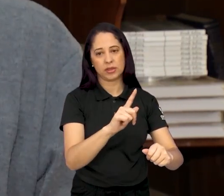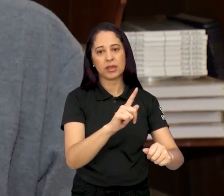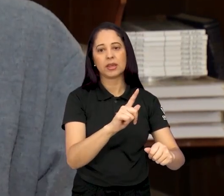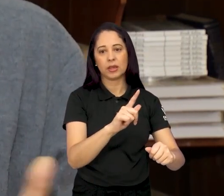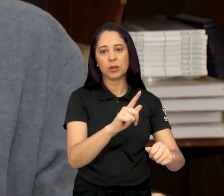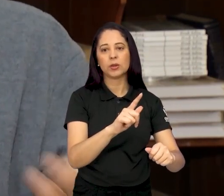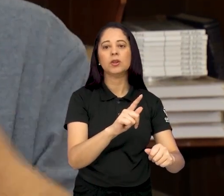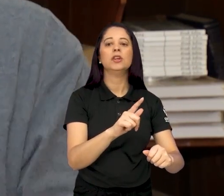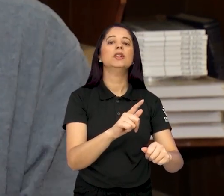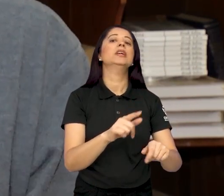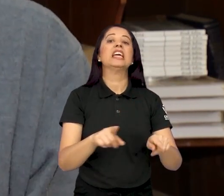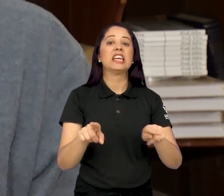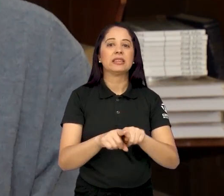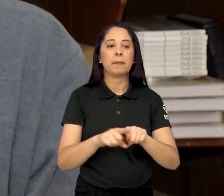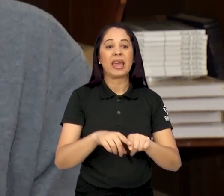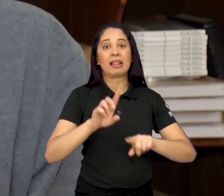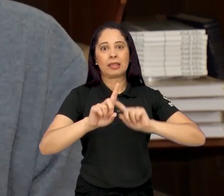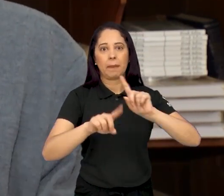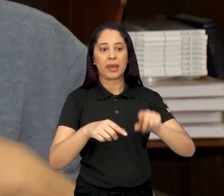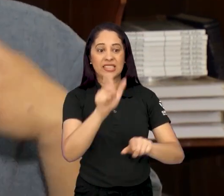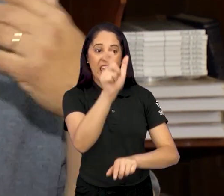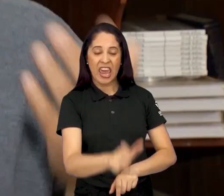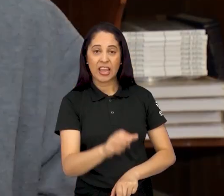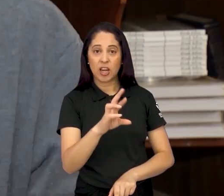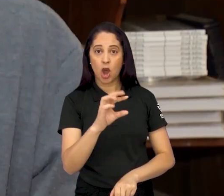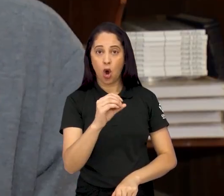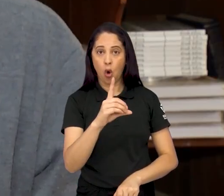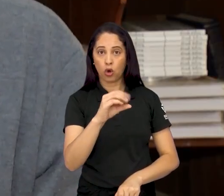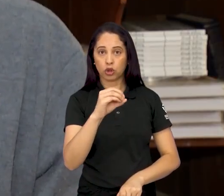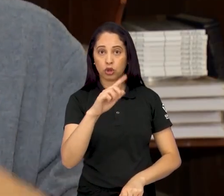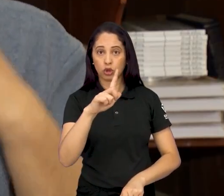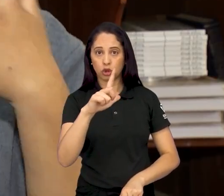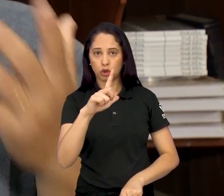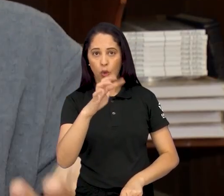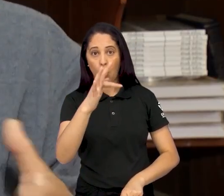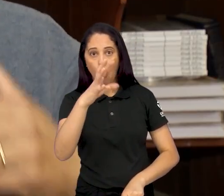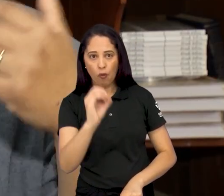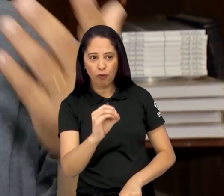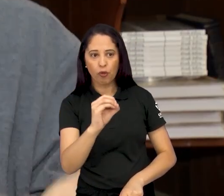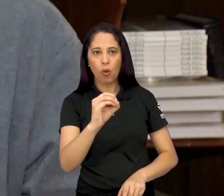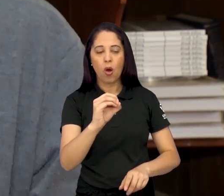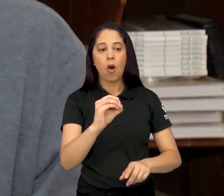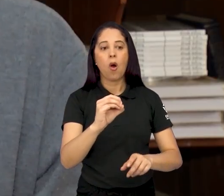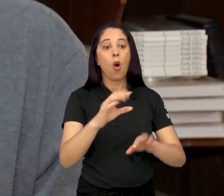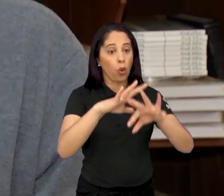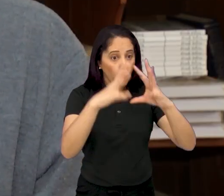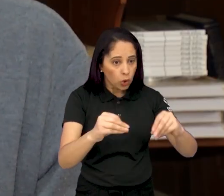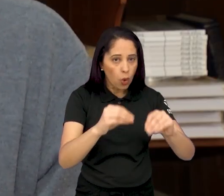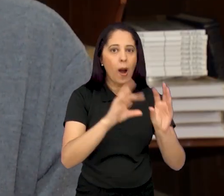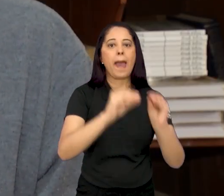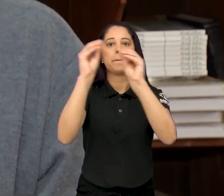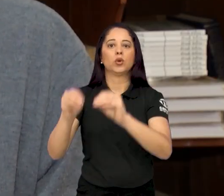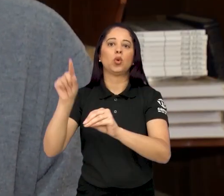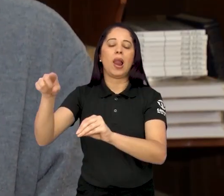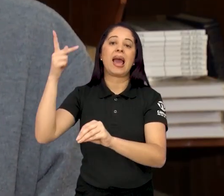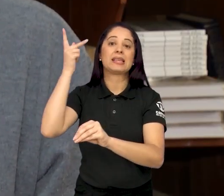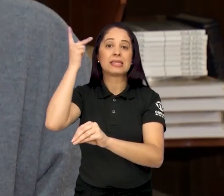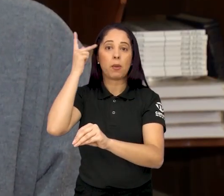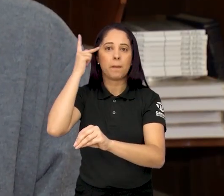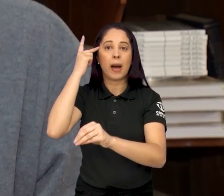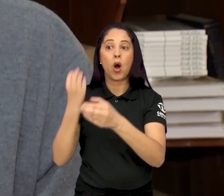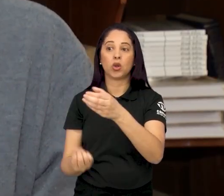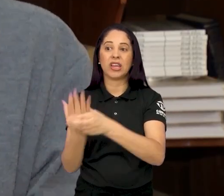de Propaganda e Marketing em São Paulo se curou aqui com o Dr. Nelson Dávila, foi para São Paulo, se formou e depois fundou